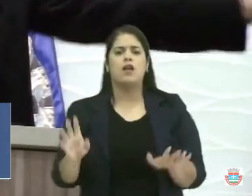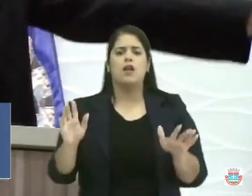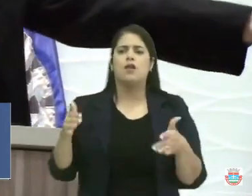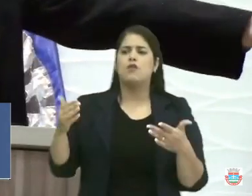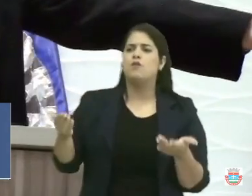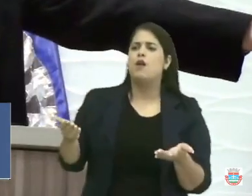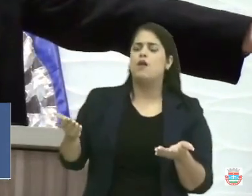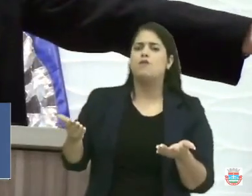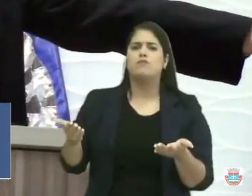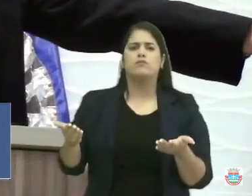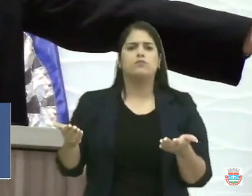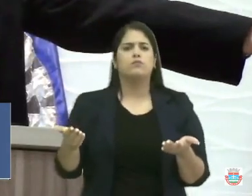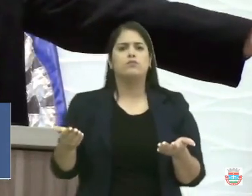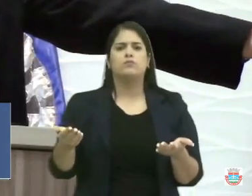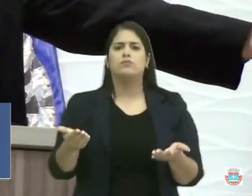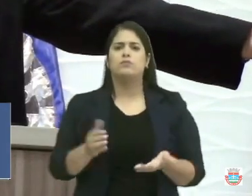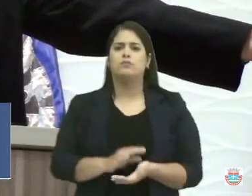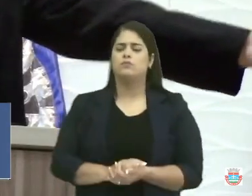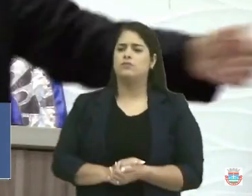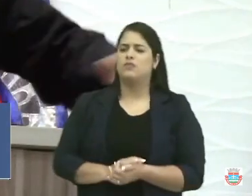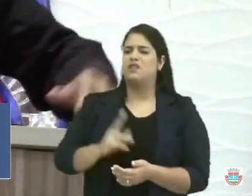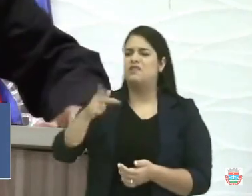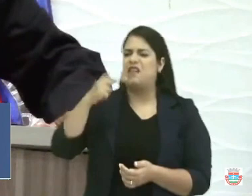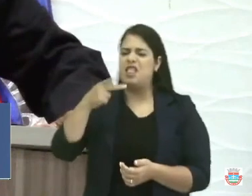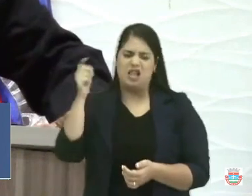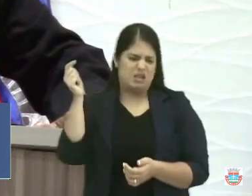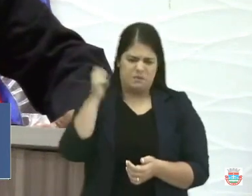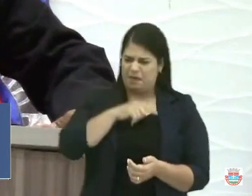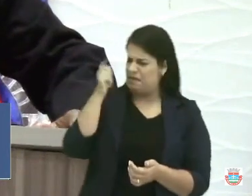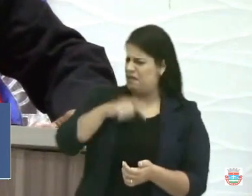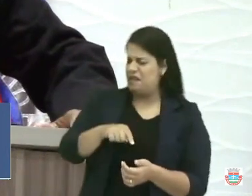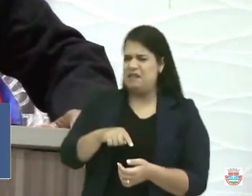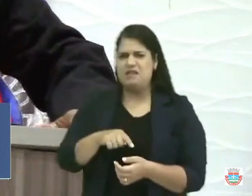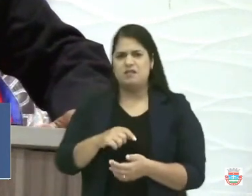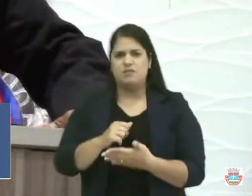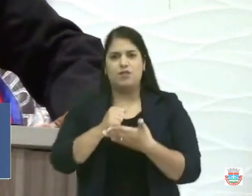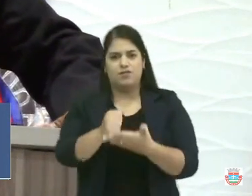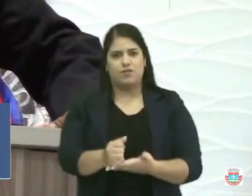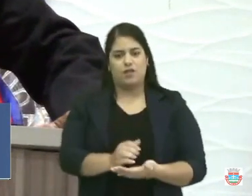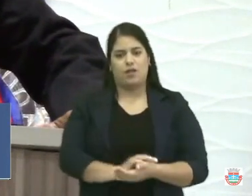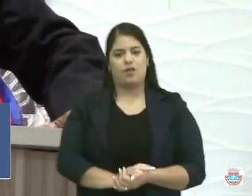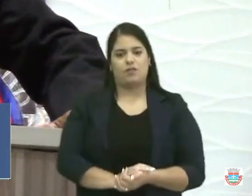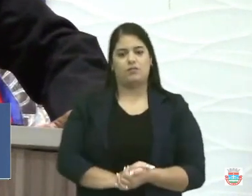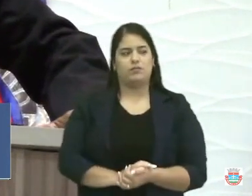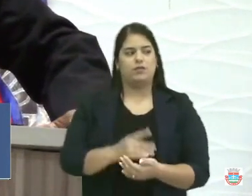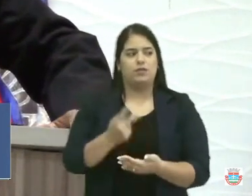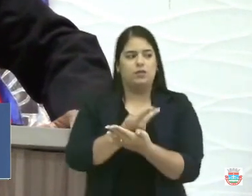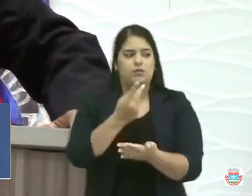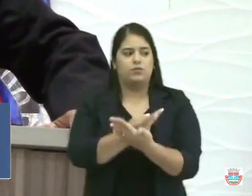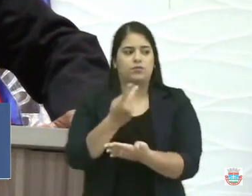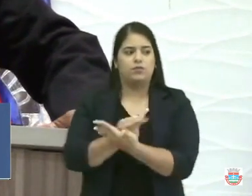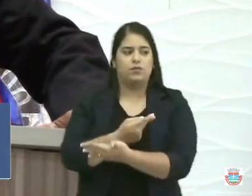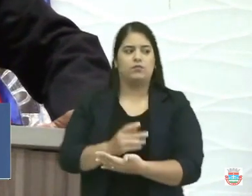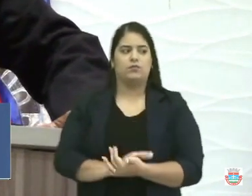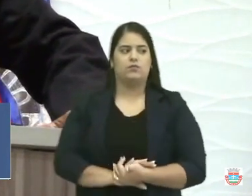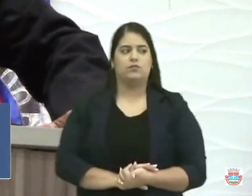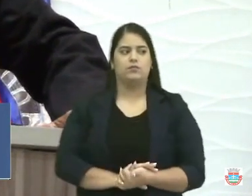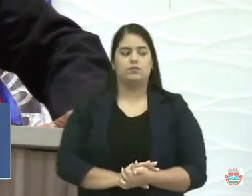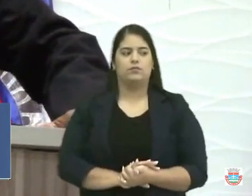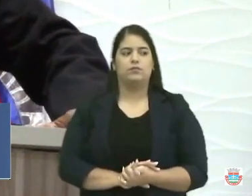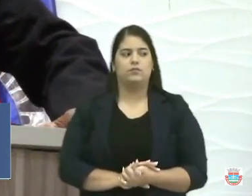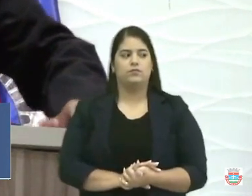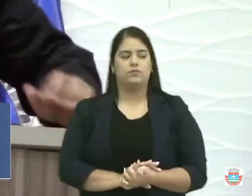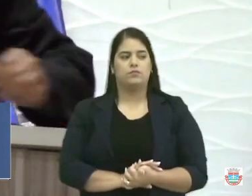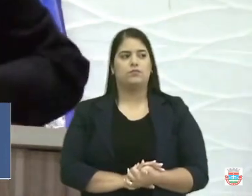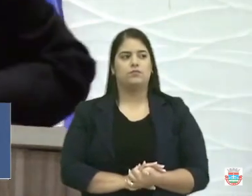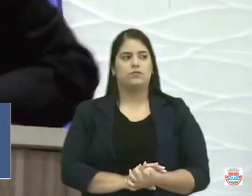Para estar falando em verdade, para defender ele. E suas coisas erradas que fazem no nosso município. Agora manda